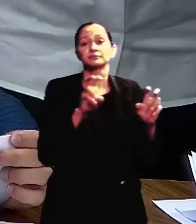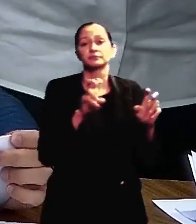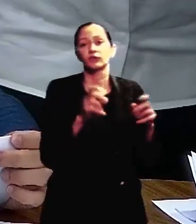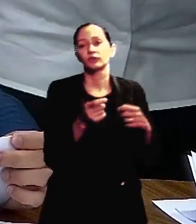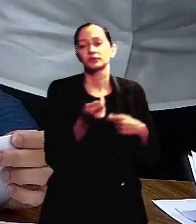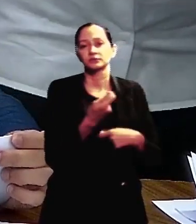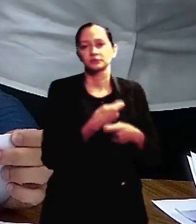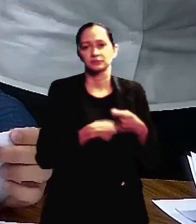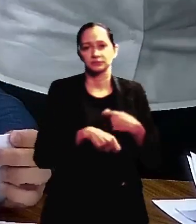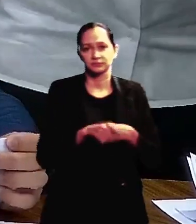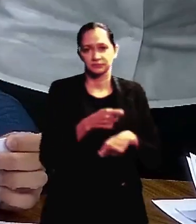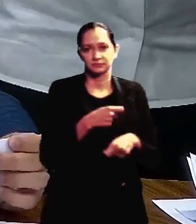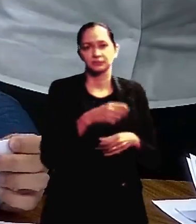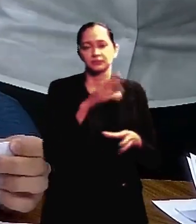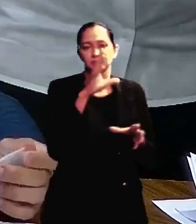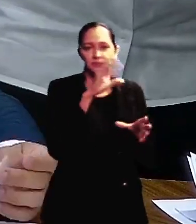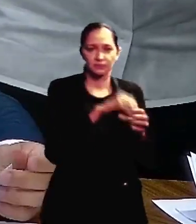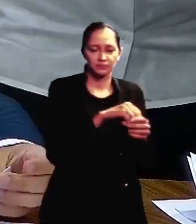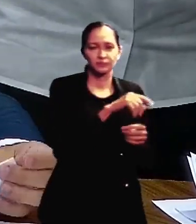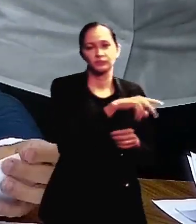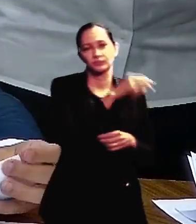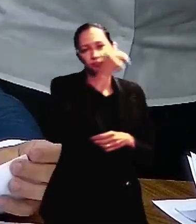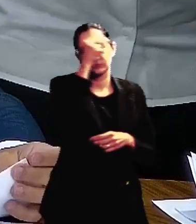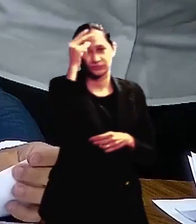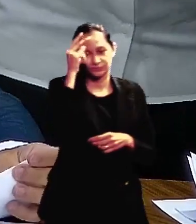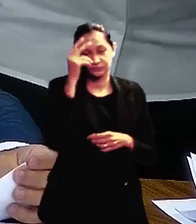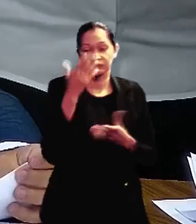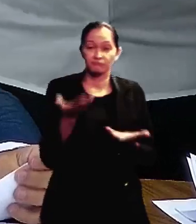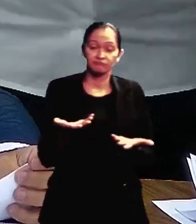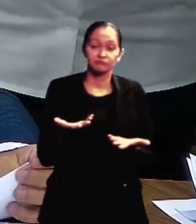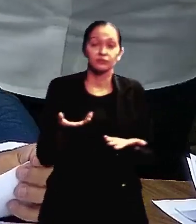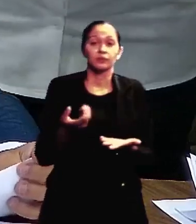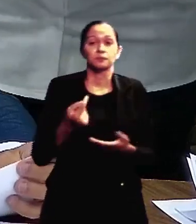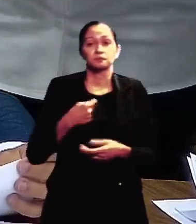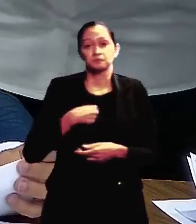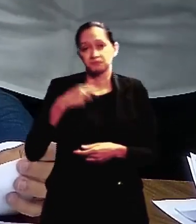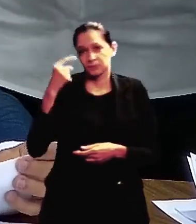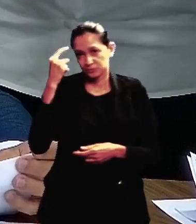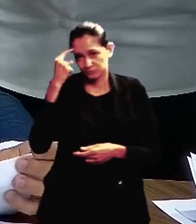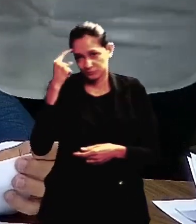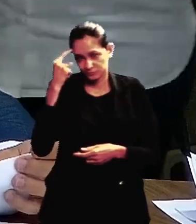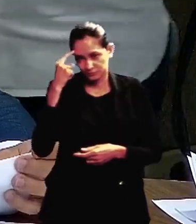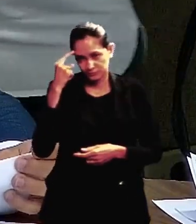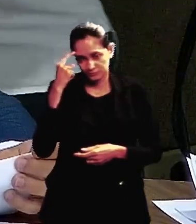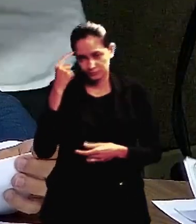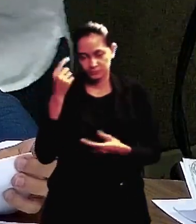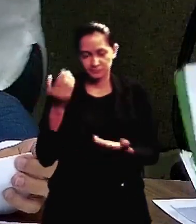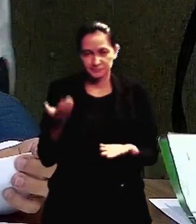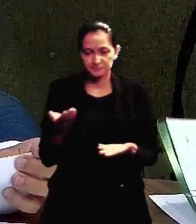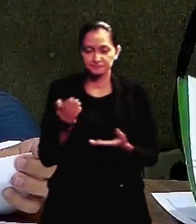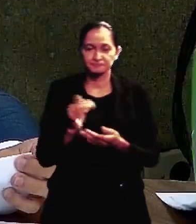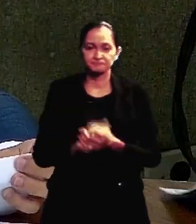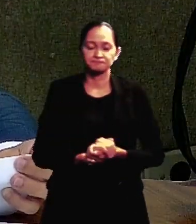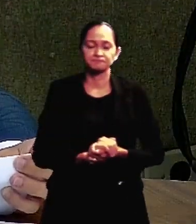organização administrativa da prefeitura, e eu creio que